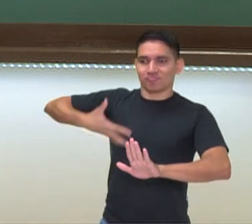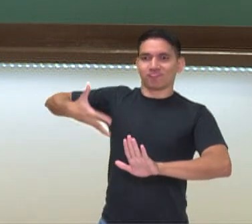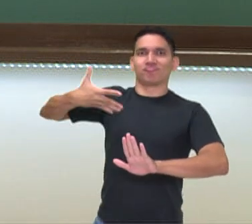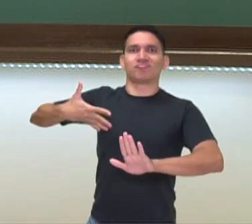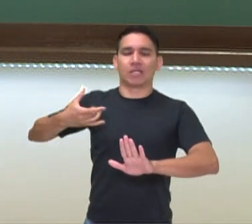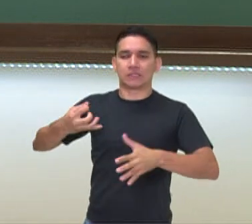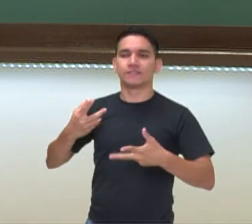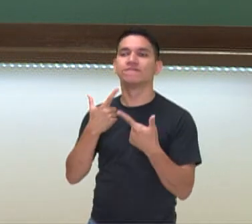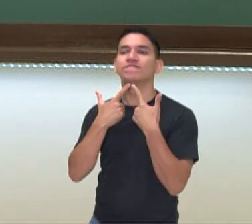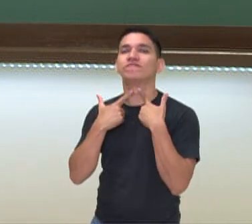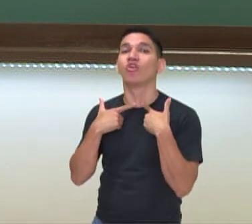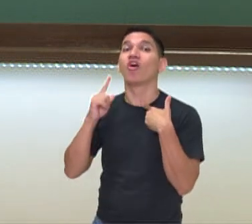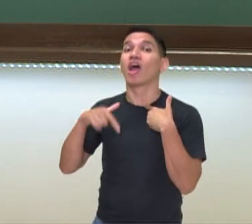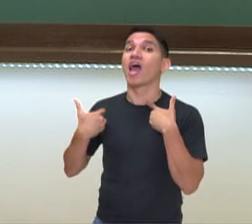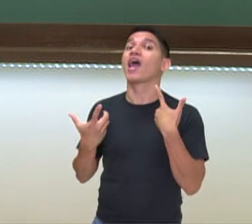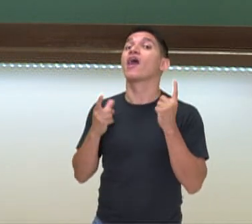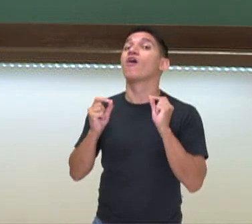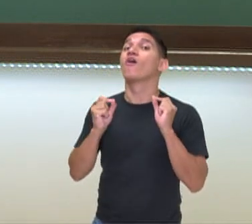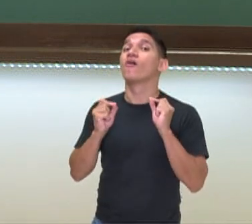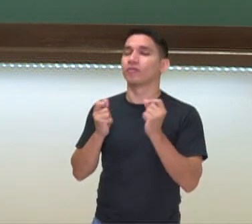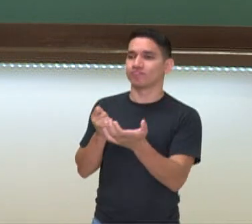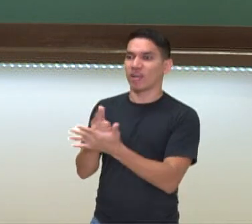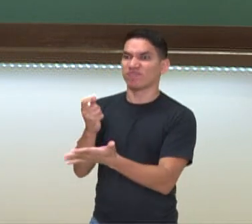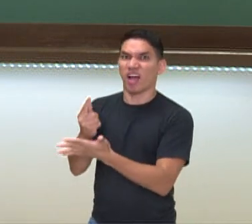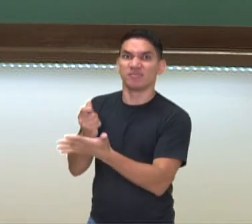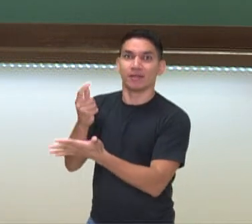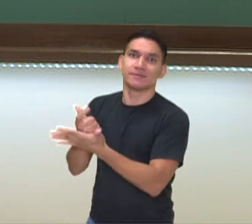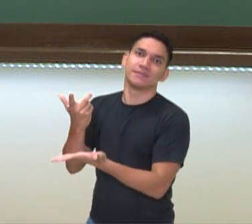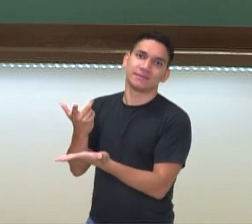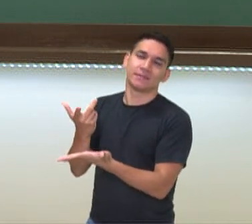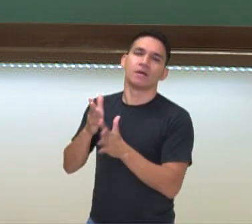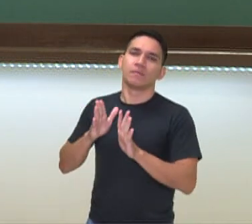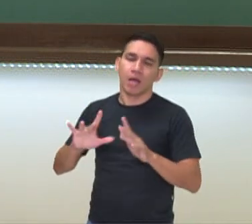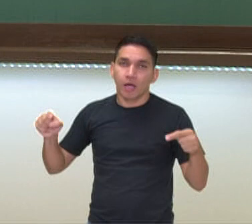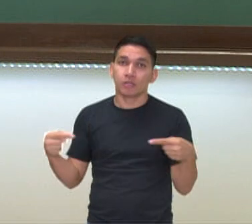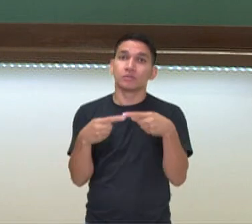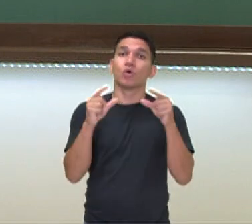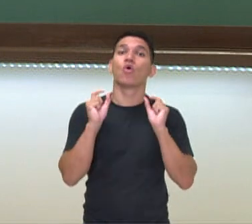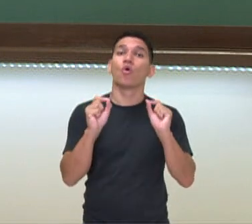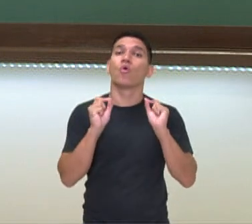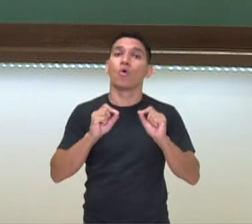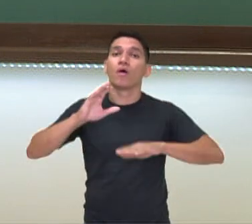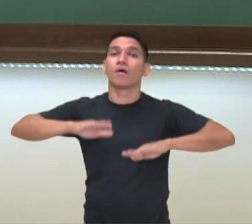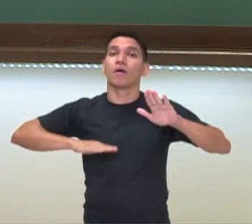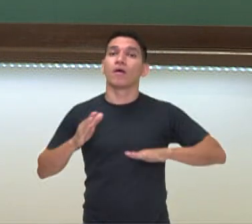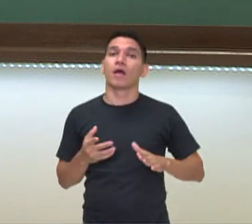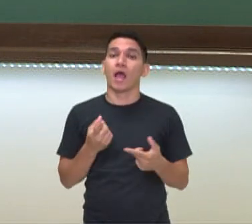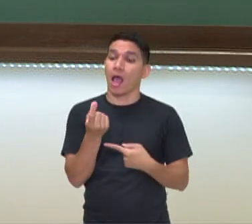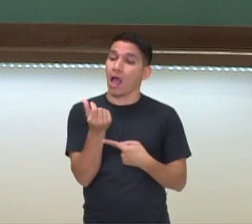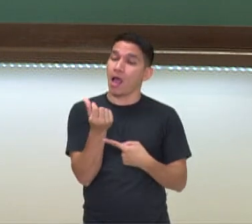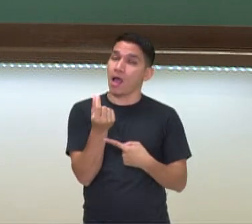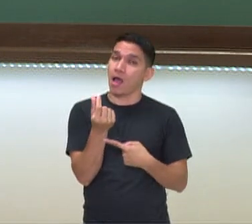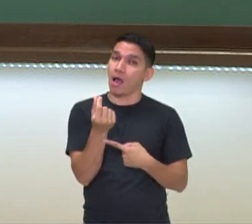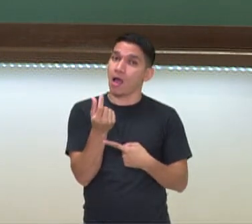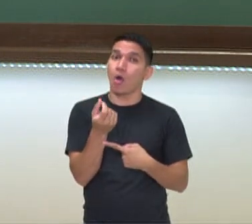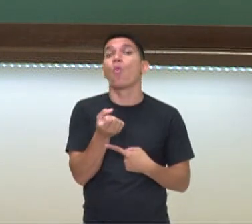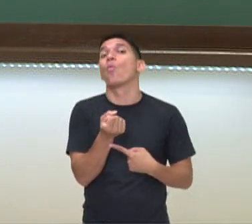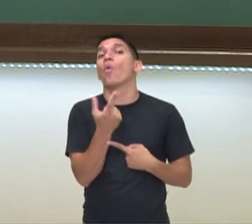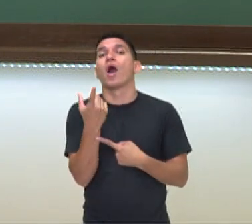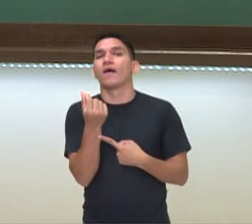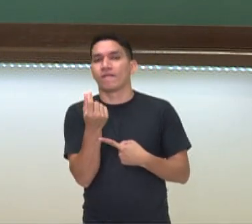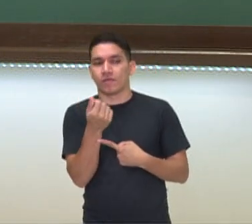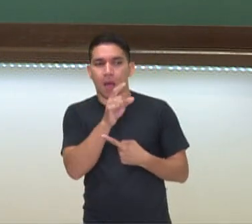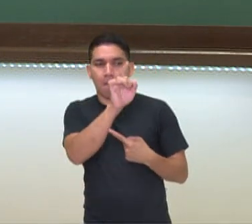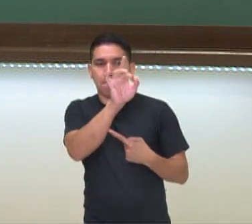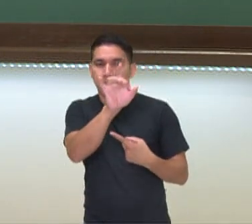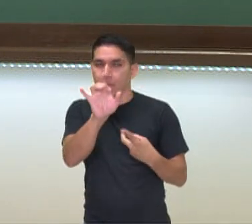em você o seu espírito consumista. E de acordo com a disponibilidade de capital, ou seja, com o quanto de dinheiro as